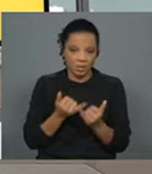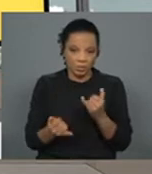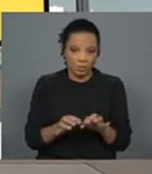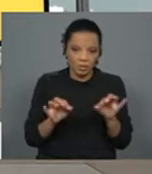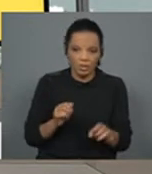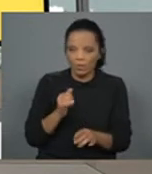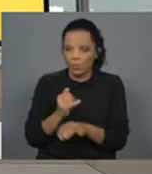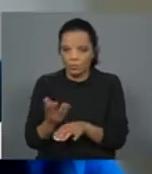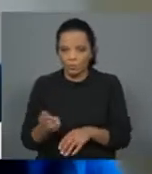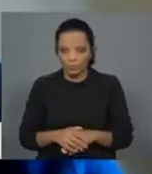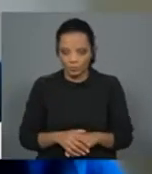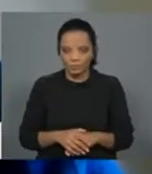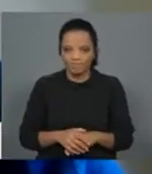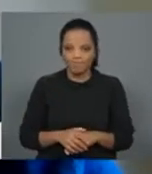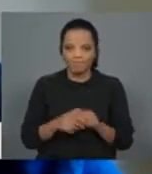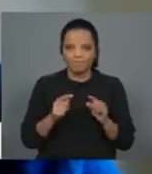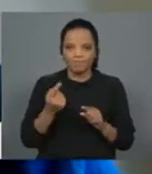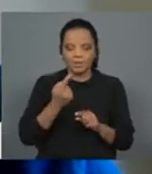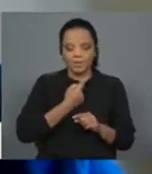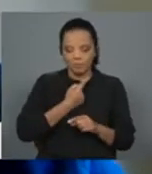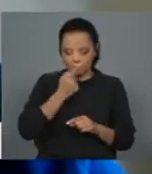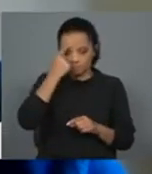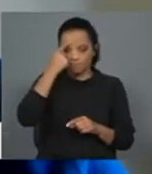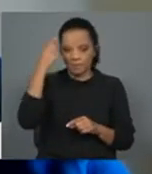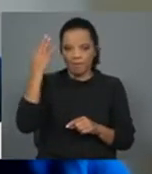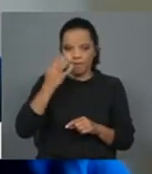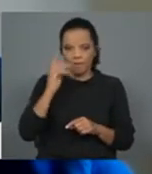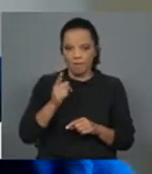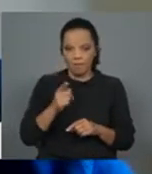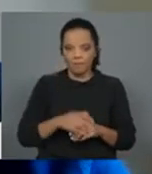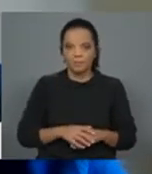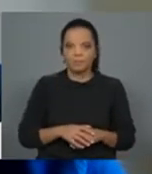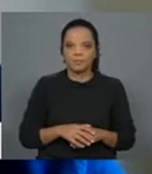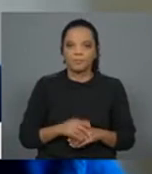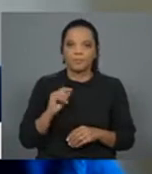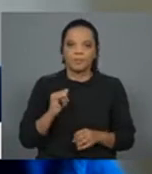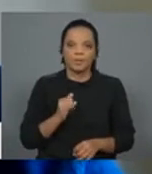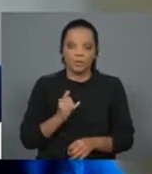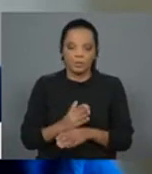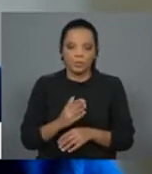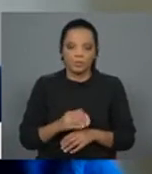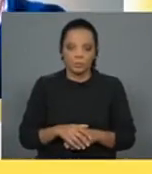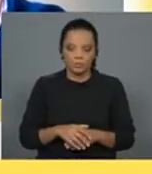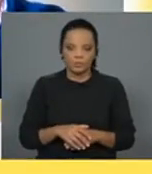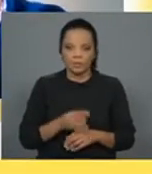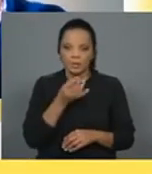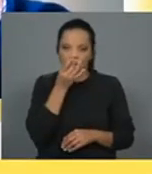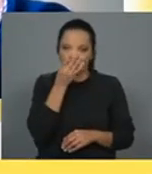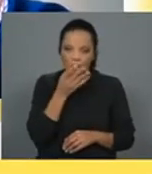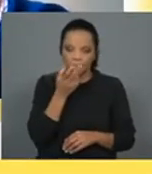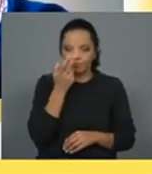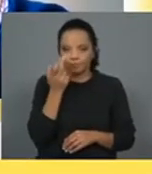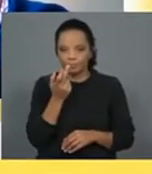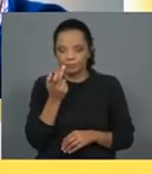qualquer outro. E é dessa forma que devemos encarar. Depois há outro fator, que é a vulnerabilidade.